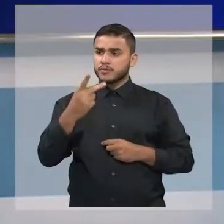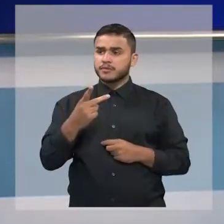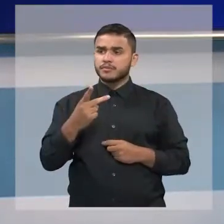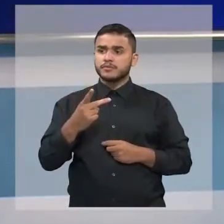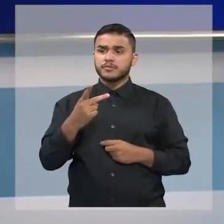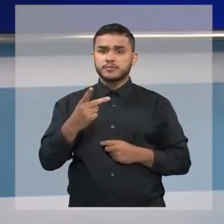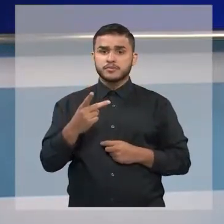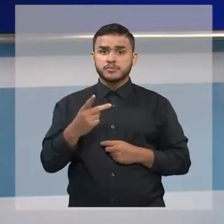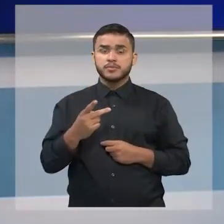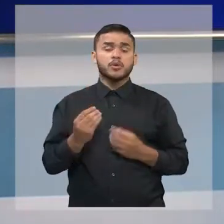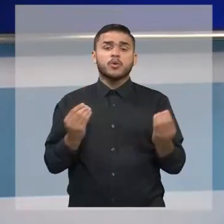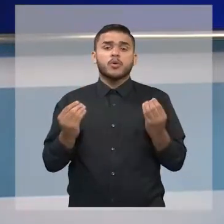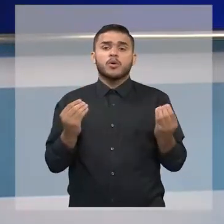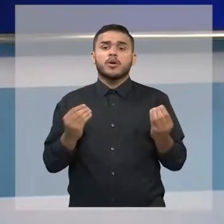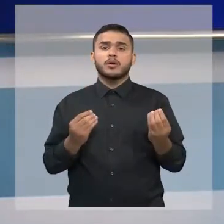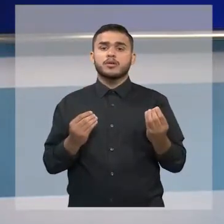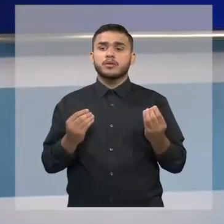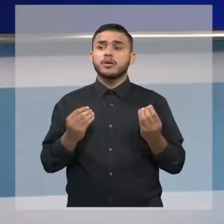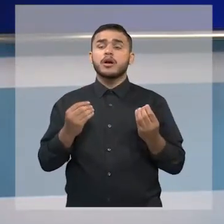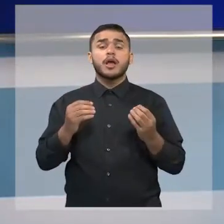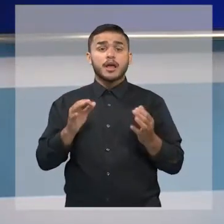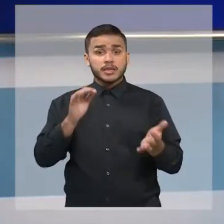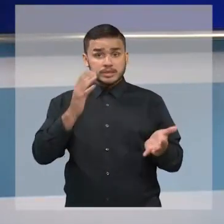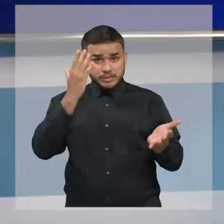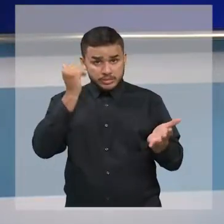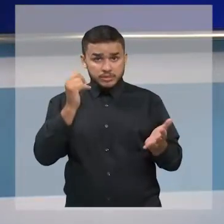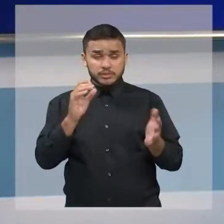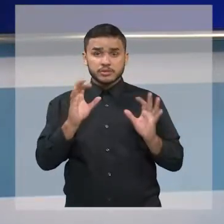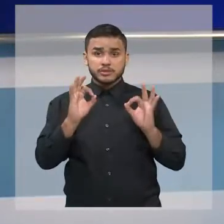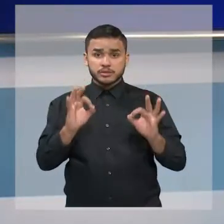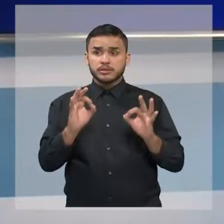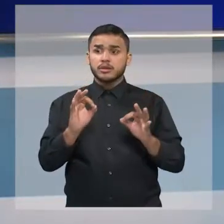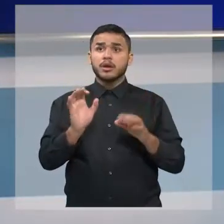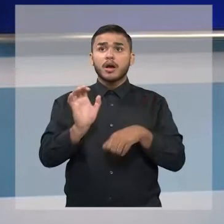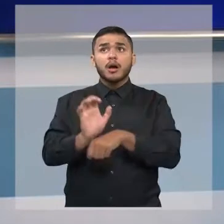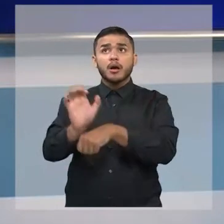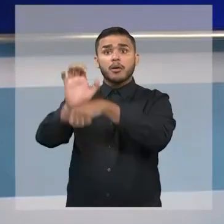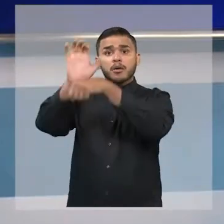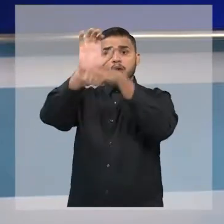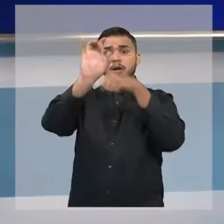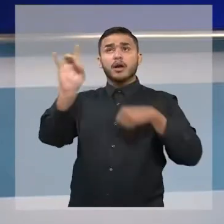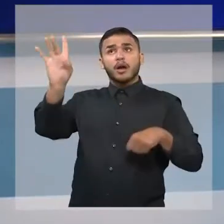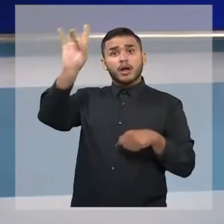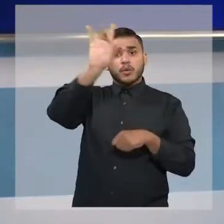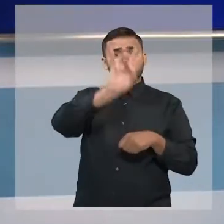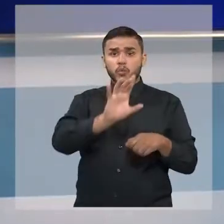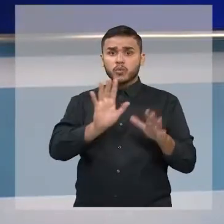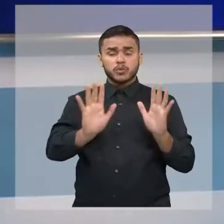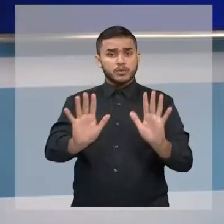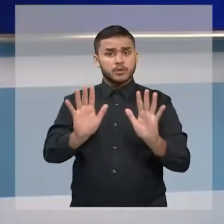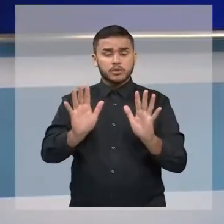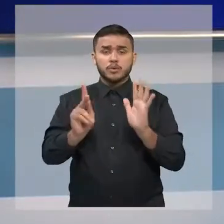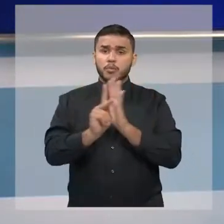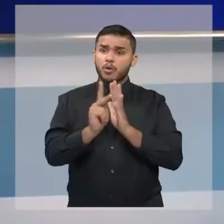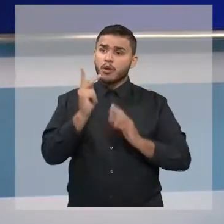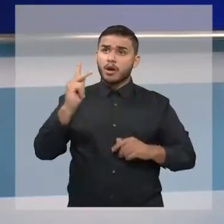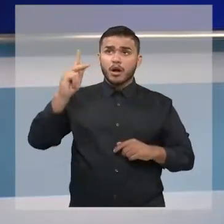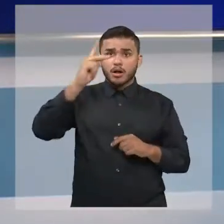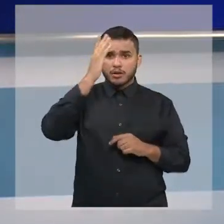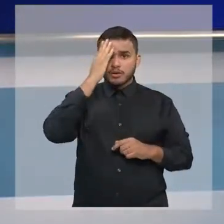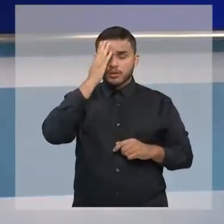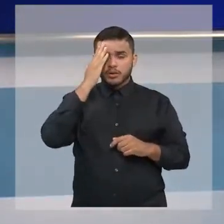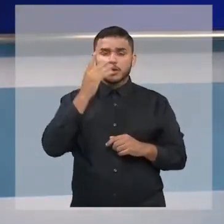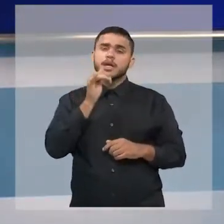quando eu falo de repactuar o federalismo, distribuição. Eu estou dizendo com relação às competências políticos e administrativas que